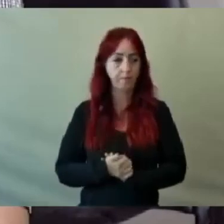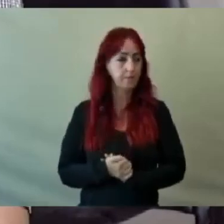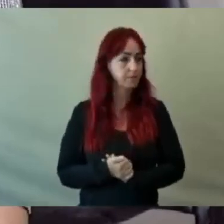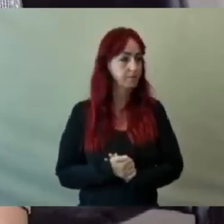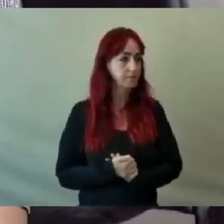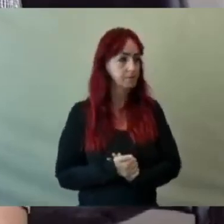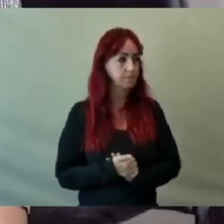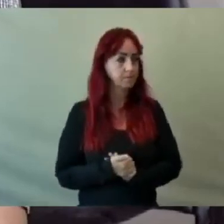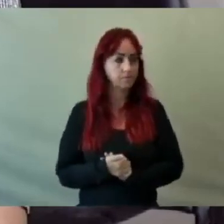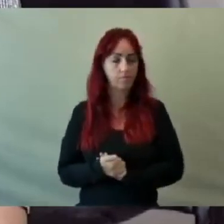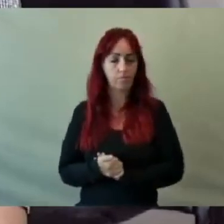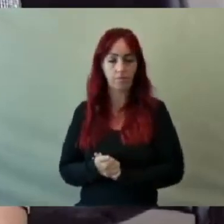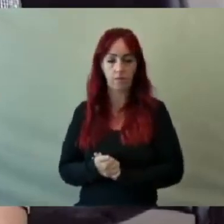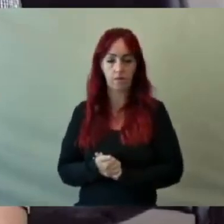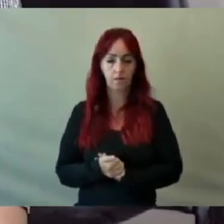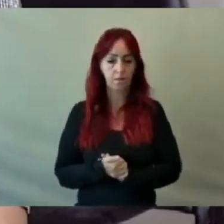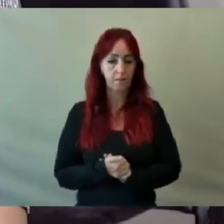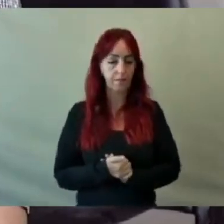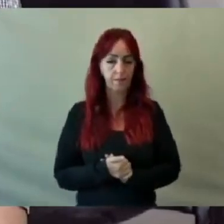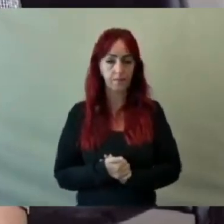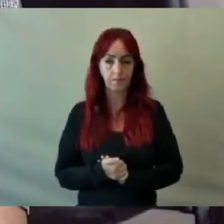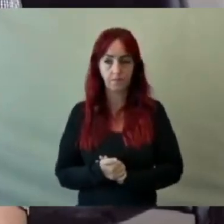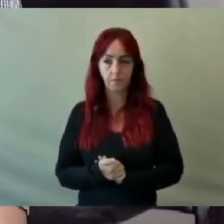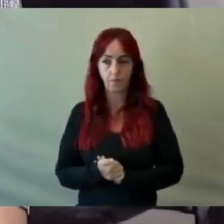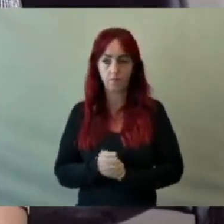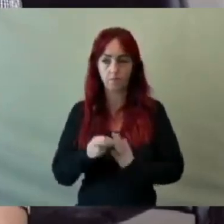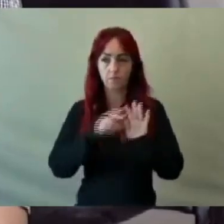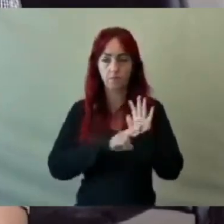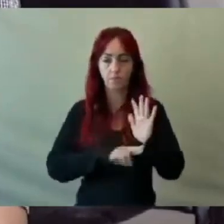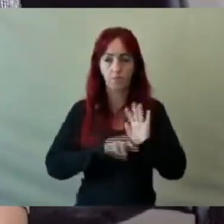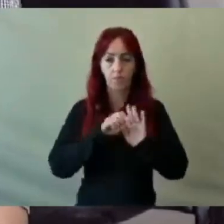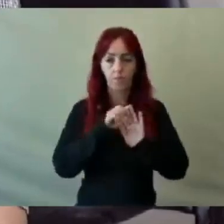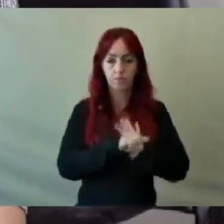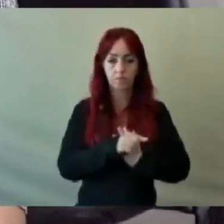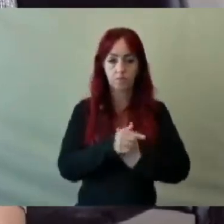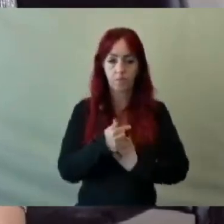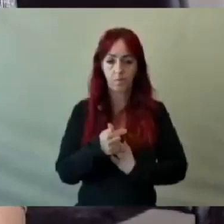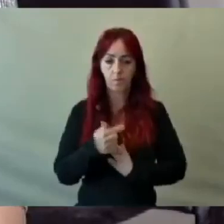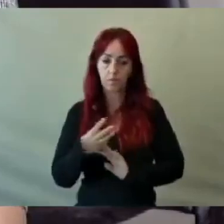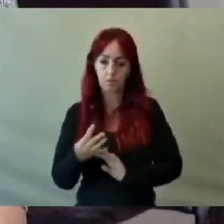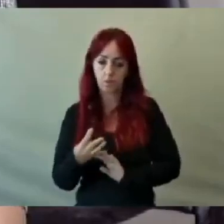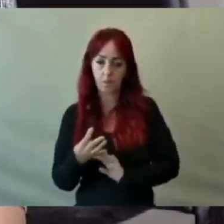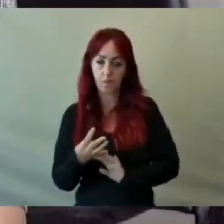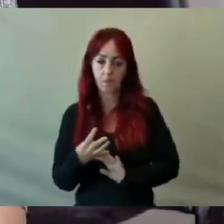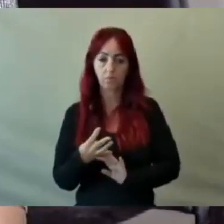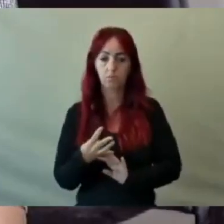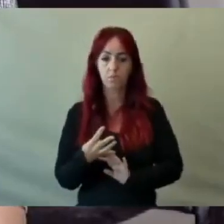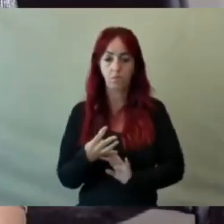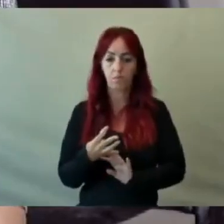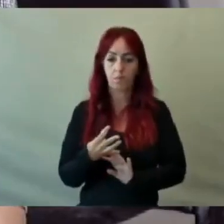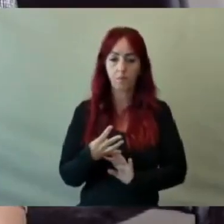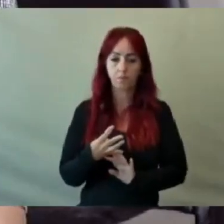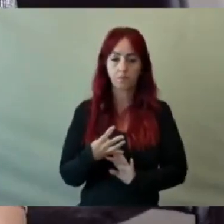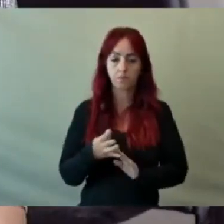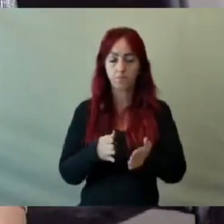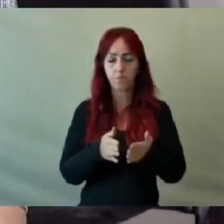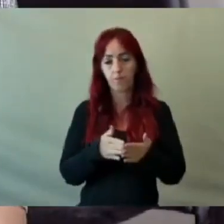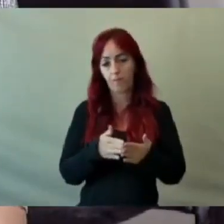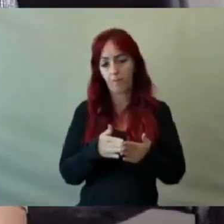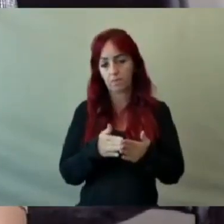18. Requerimento de comissão 1074 de 2024. A turno único solicitação é realização de